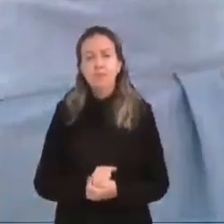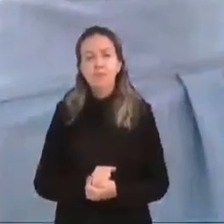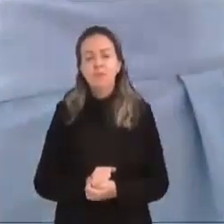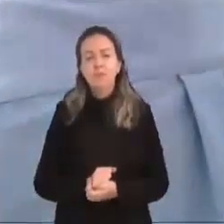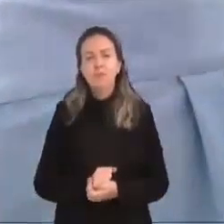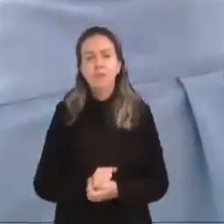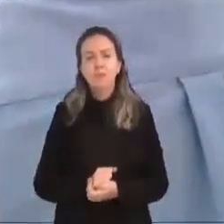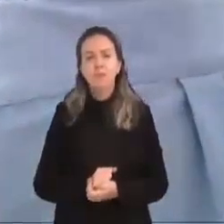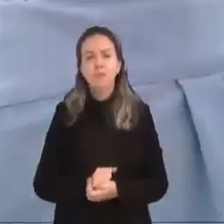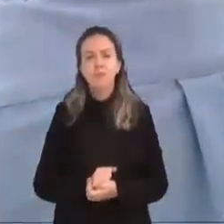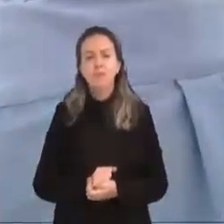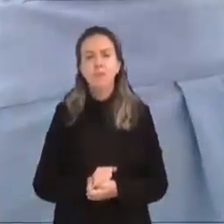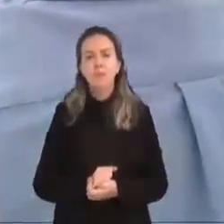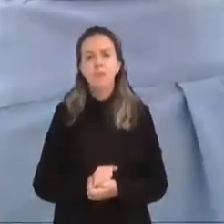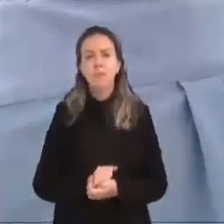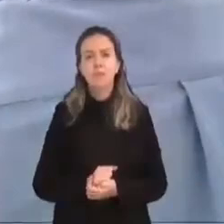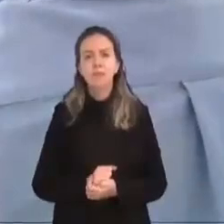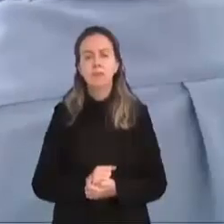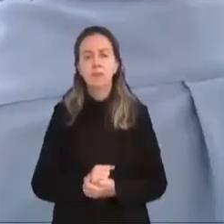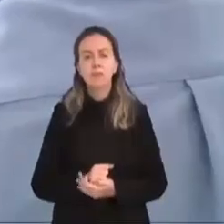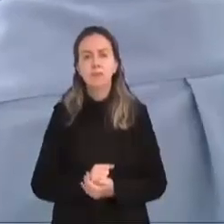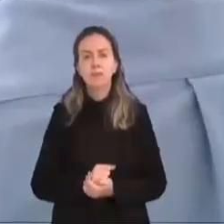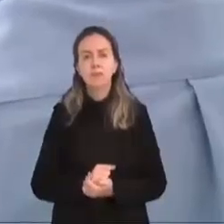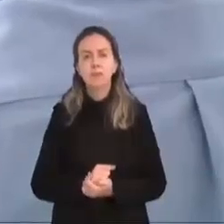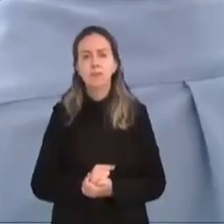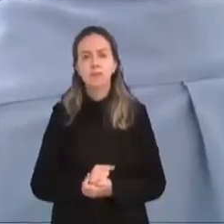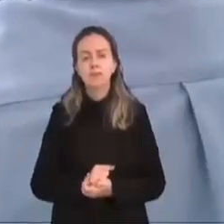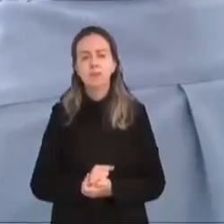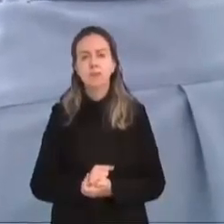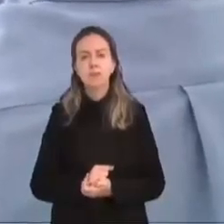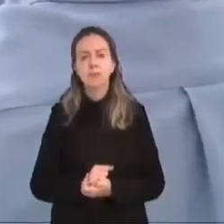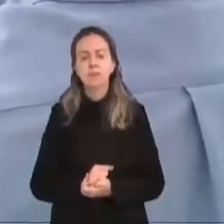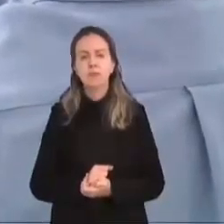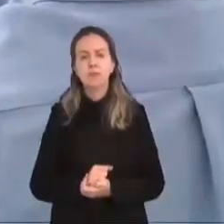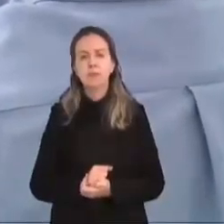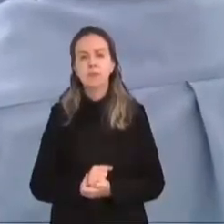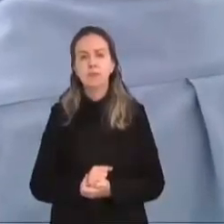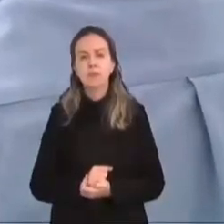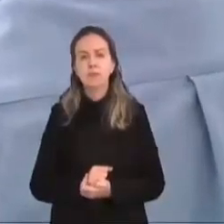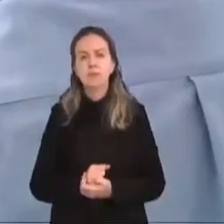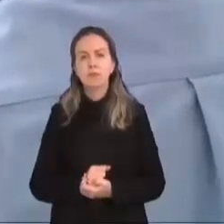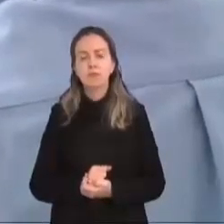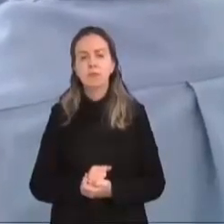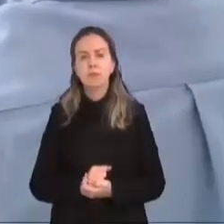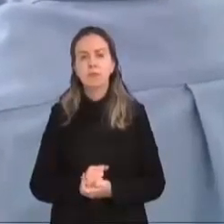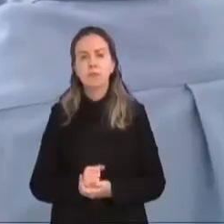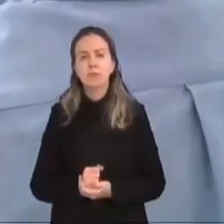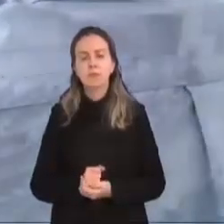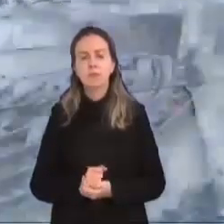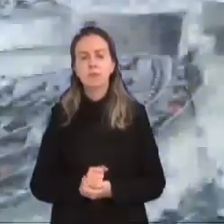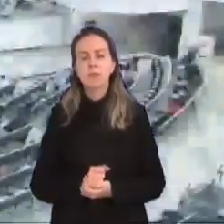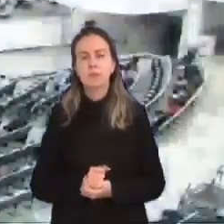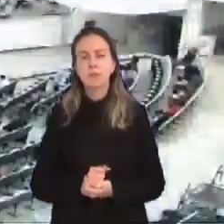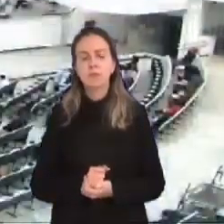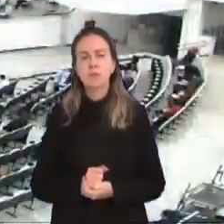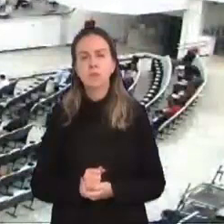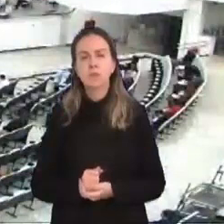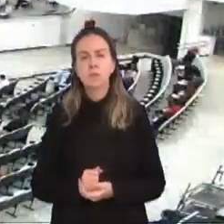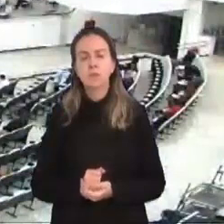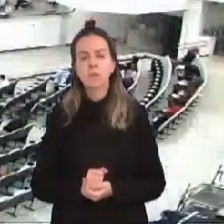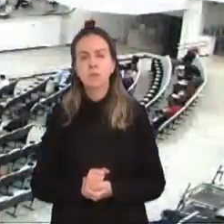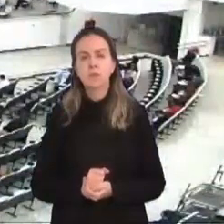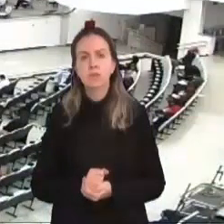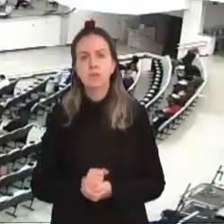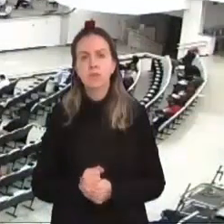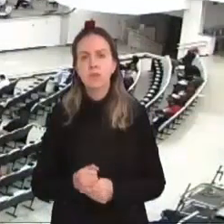naqueles dias e naquele tempo farei que brote a Davi um renovo